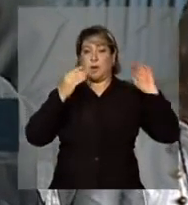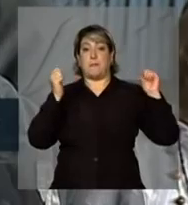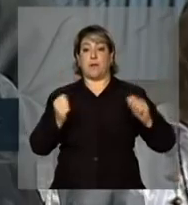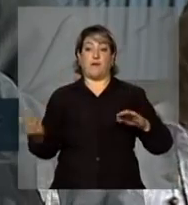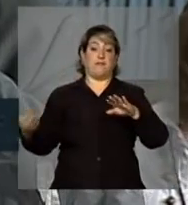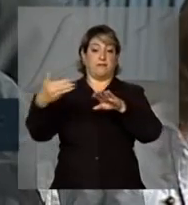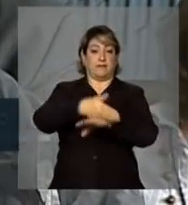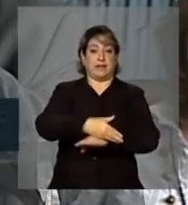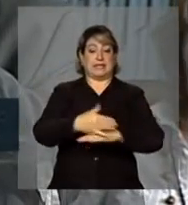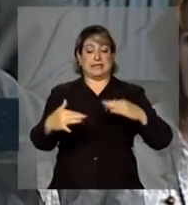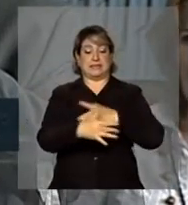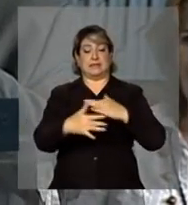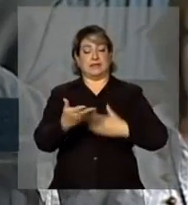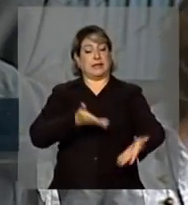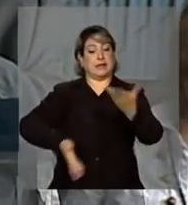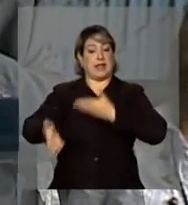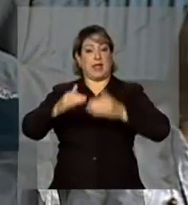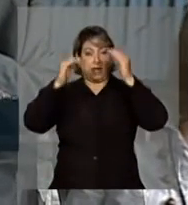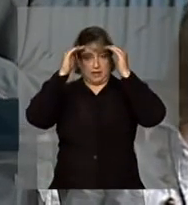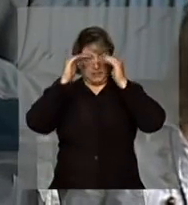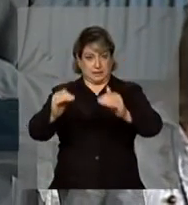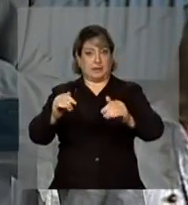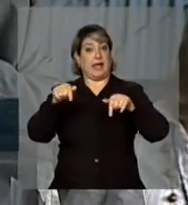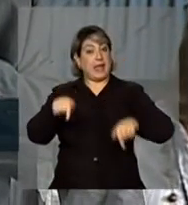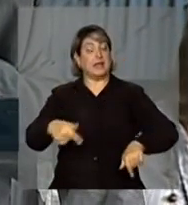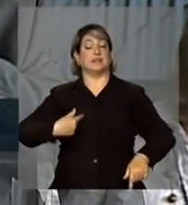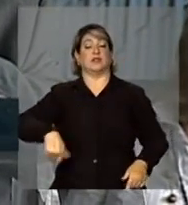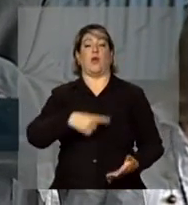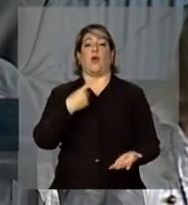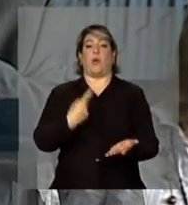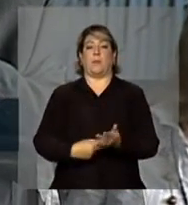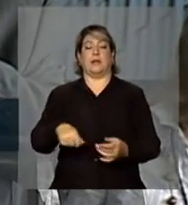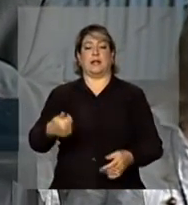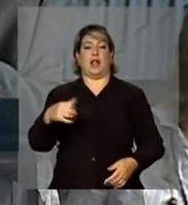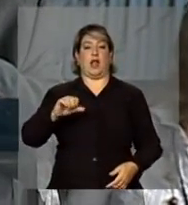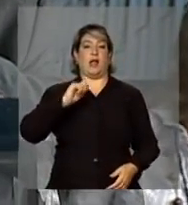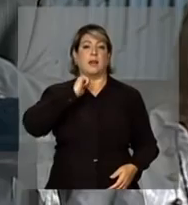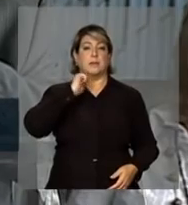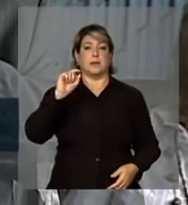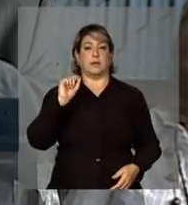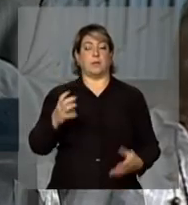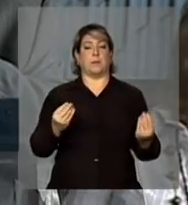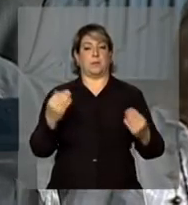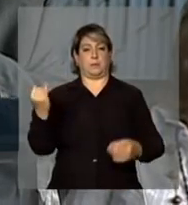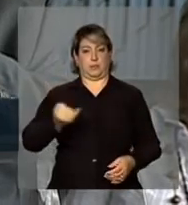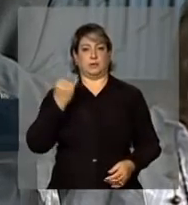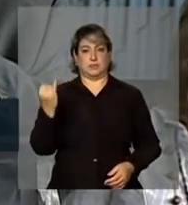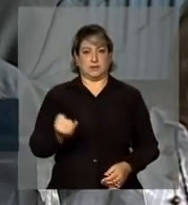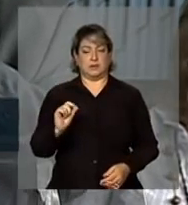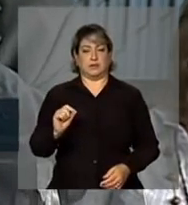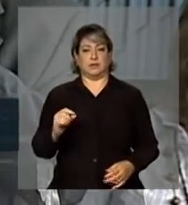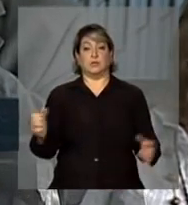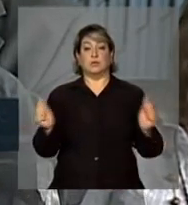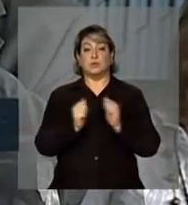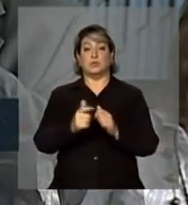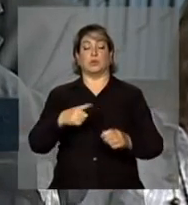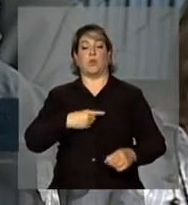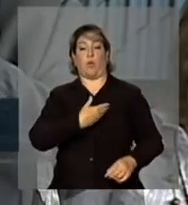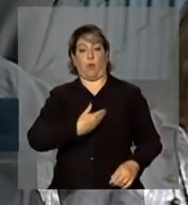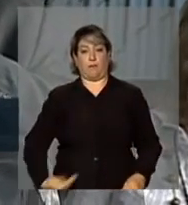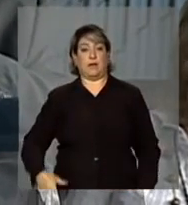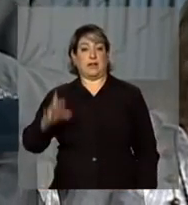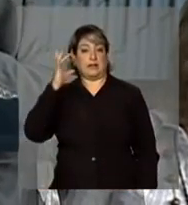cidade um tratamento digno. Esse é o nosso compromisso, nesse 19 de abril, muito importante, de junto com o governo Dilma